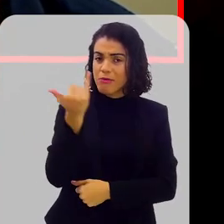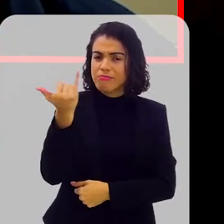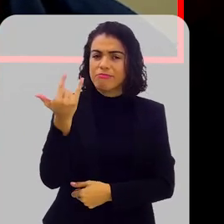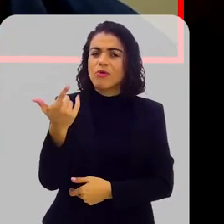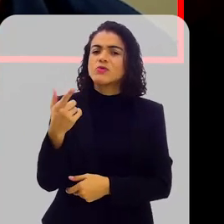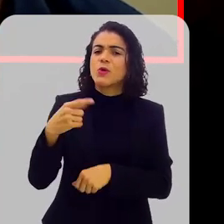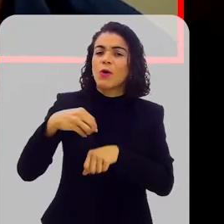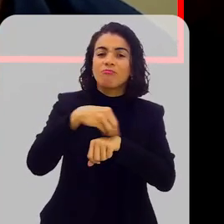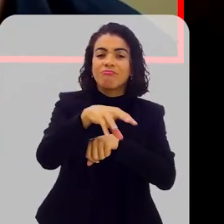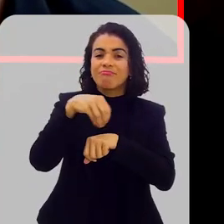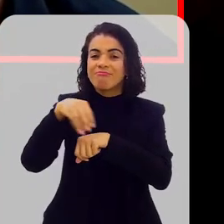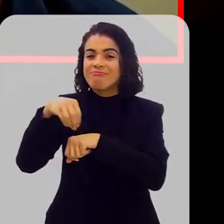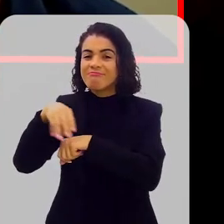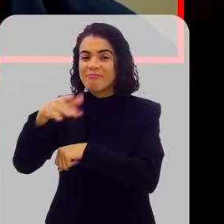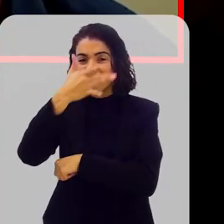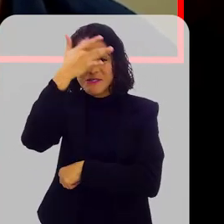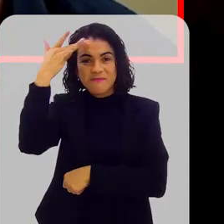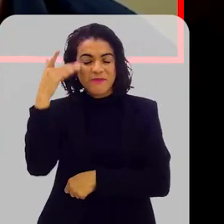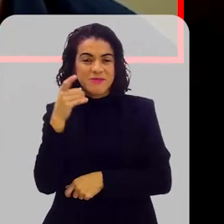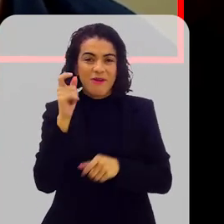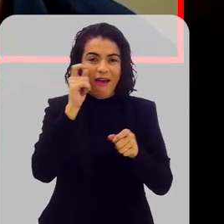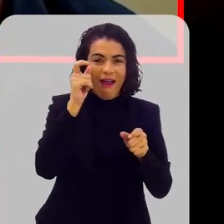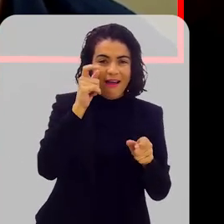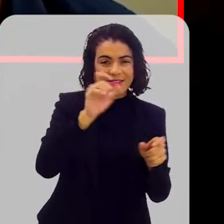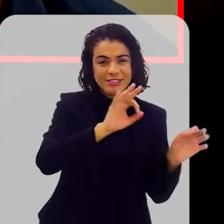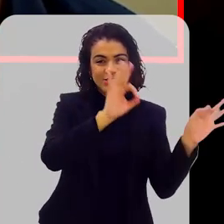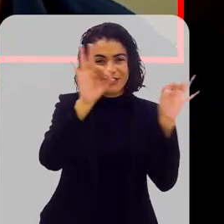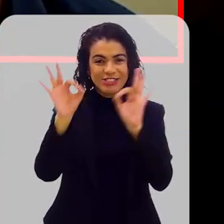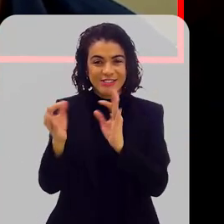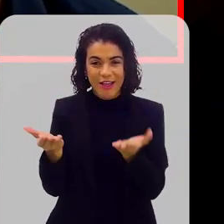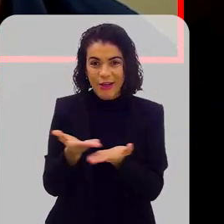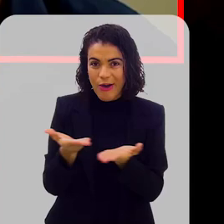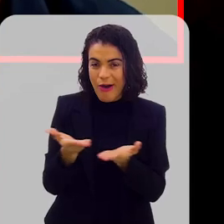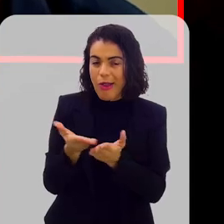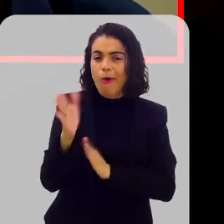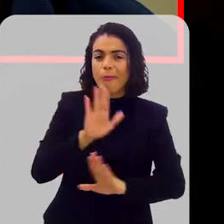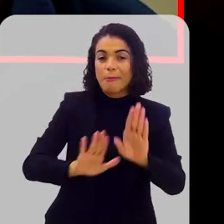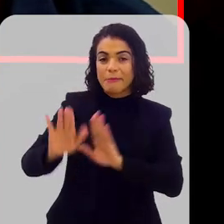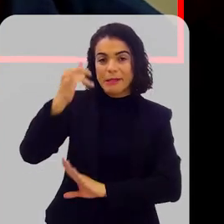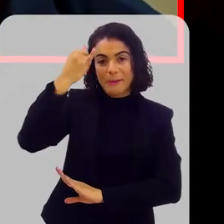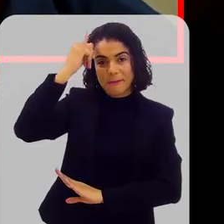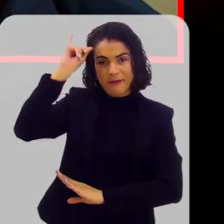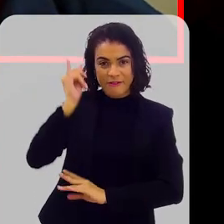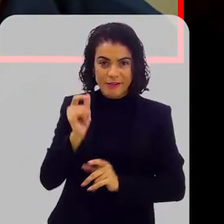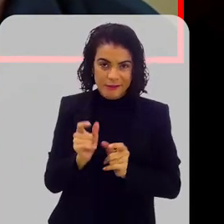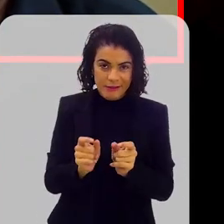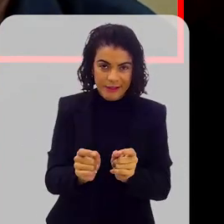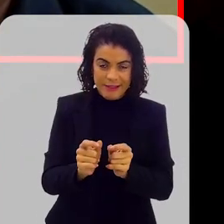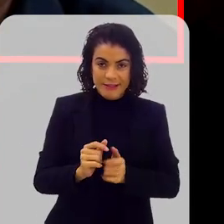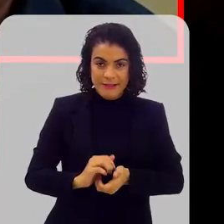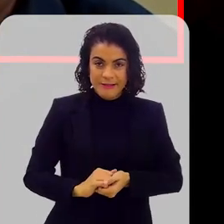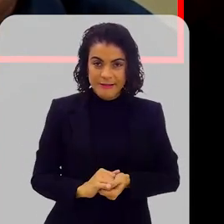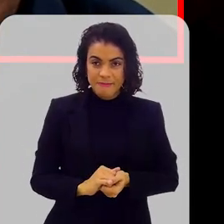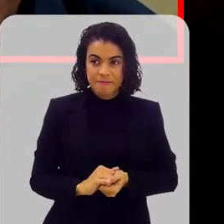tão importante dessa. O que que o senhor tem a dizer para quem nos assiste agora, como até uma medida